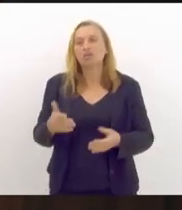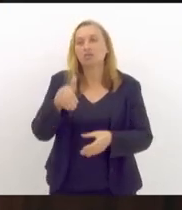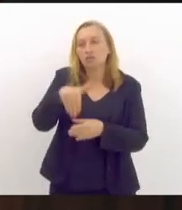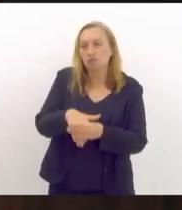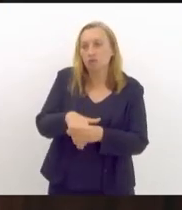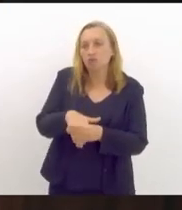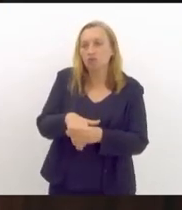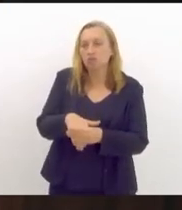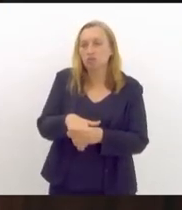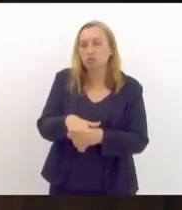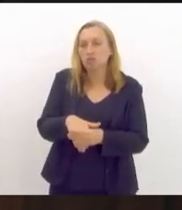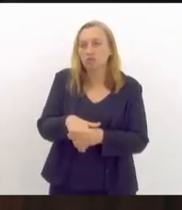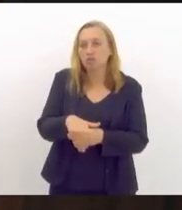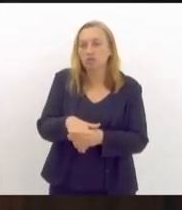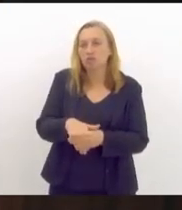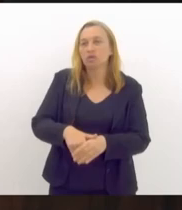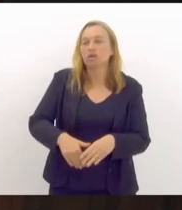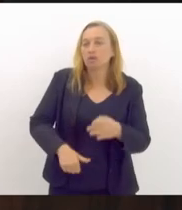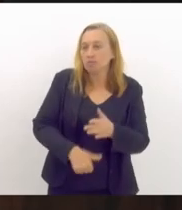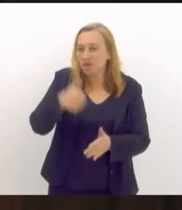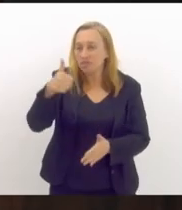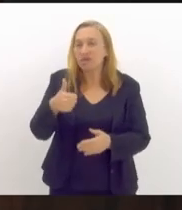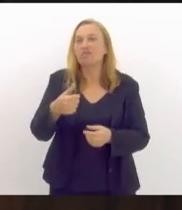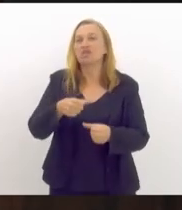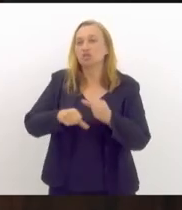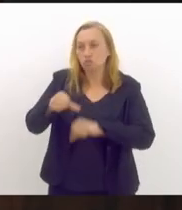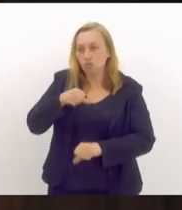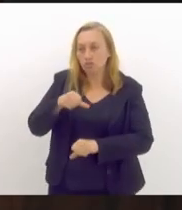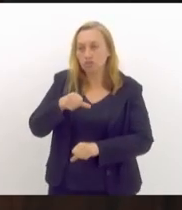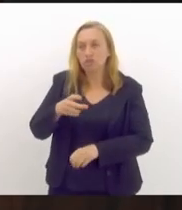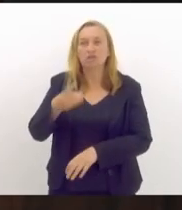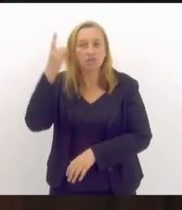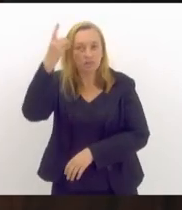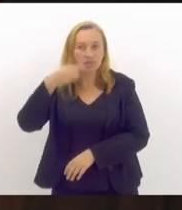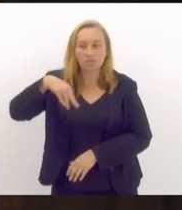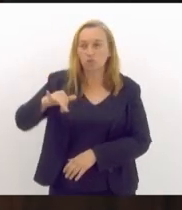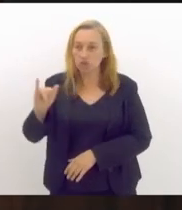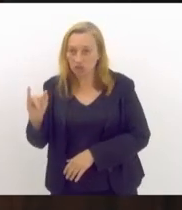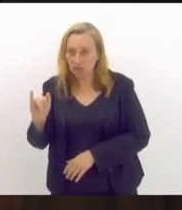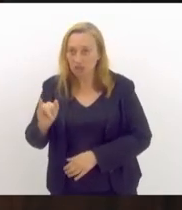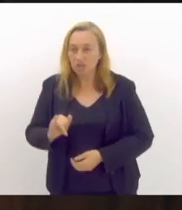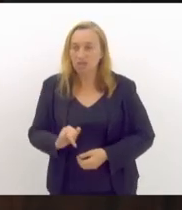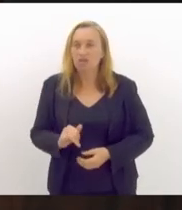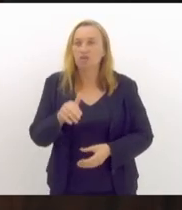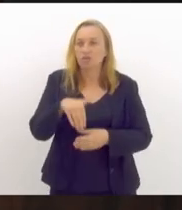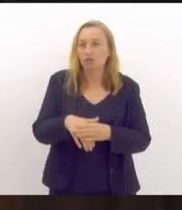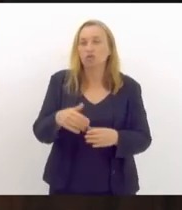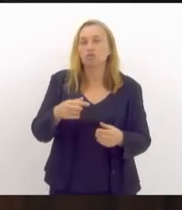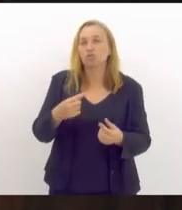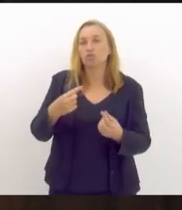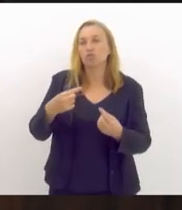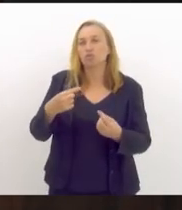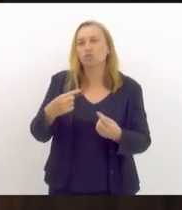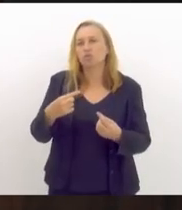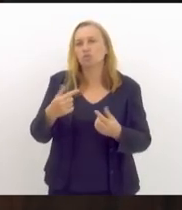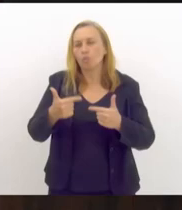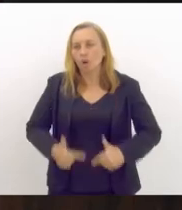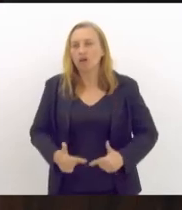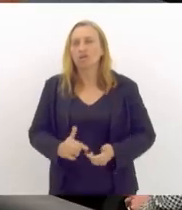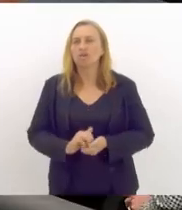dar o meu voto pela primeira vez contrário Deputado munir abstenção Deputado